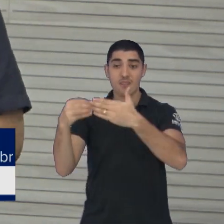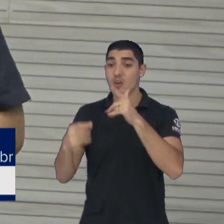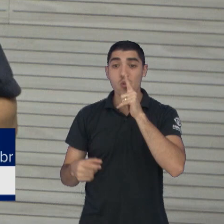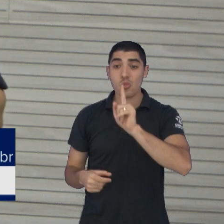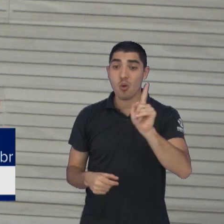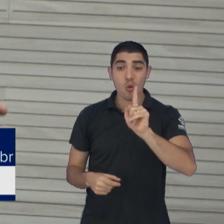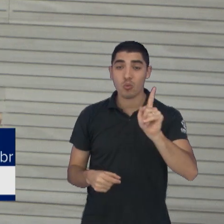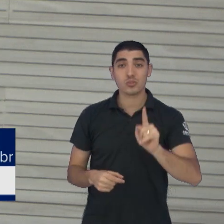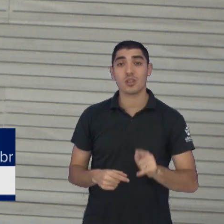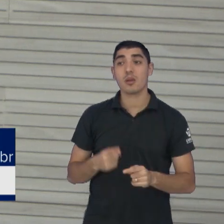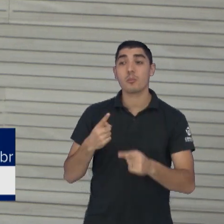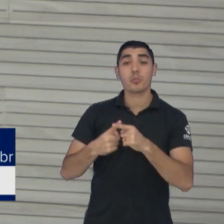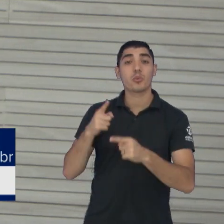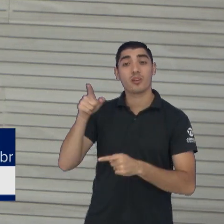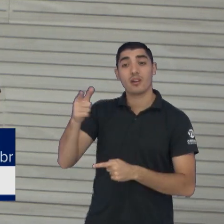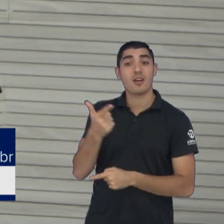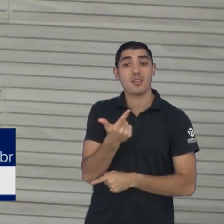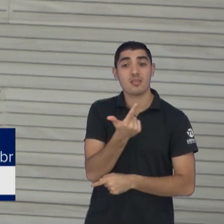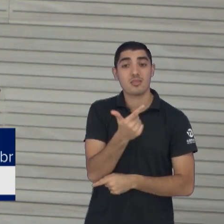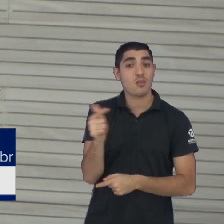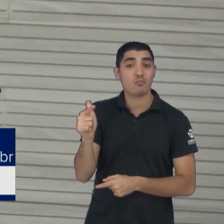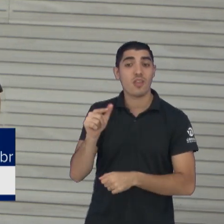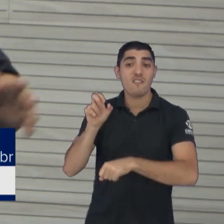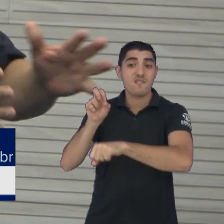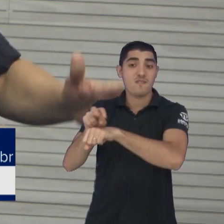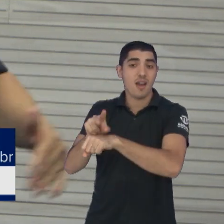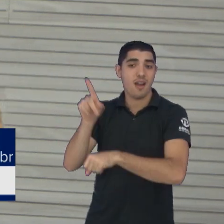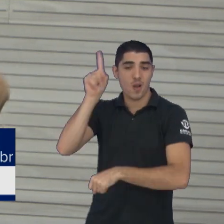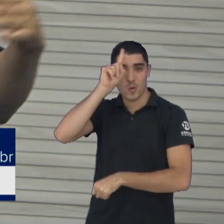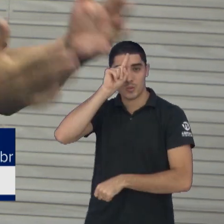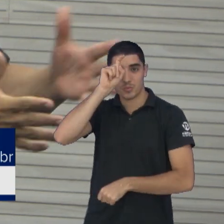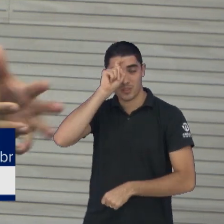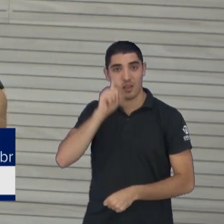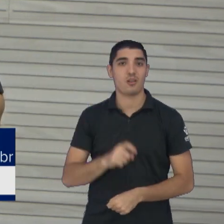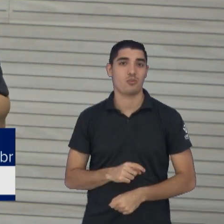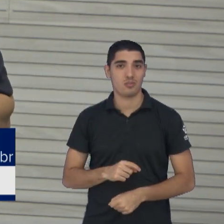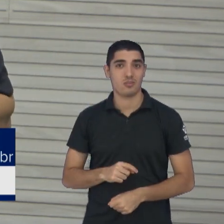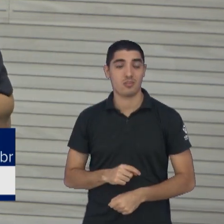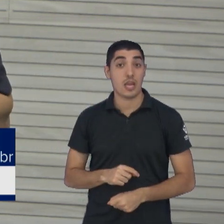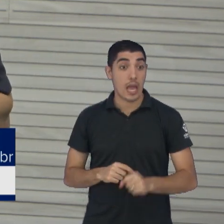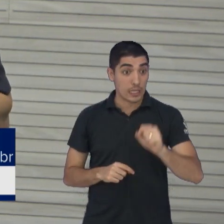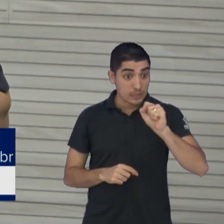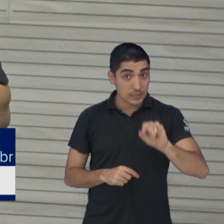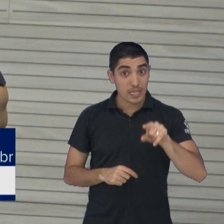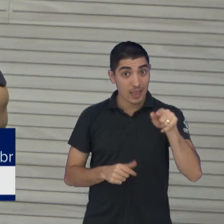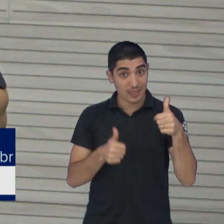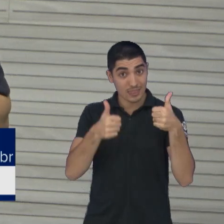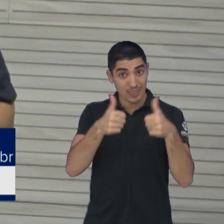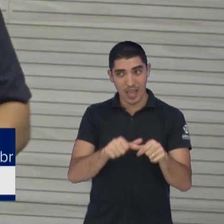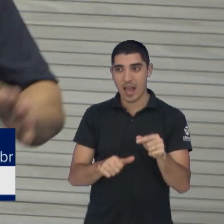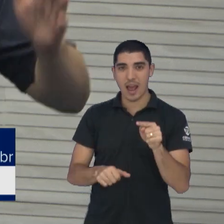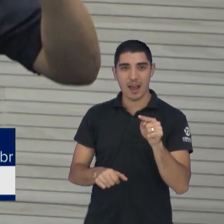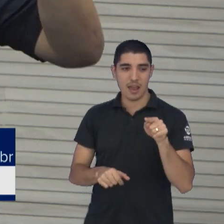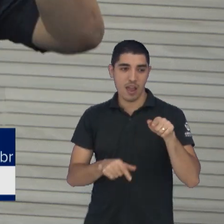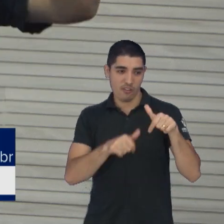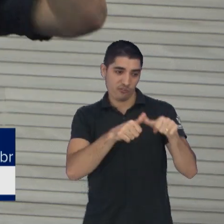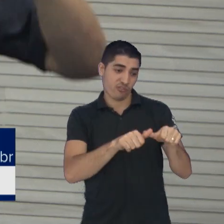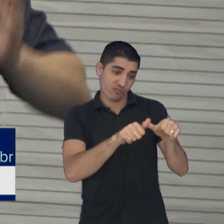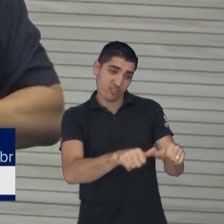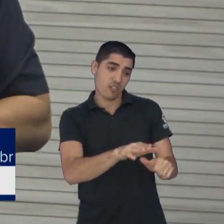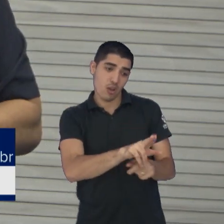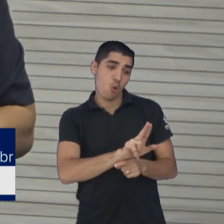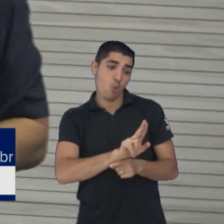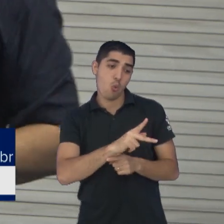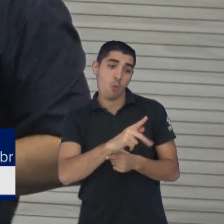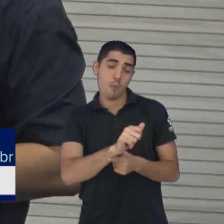do hospital, e não existe a vaga. Ela estaria melhor se estivesse na UPA. A gente